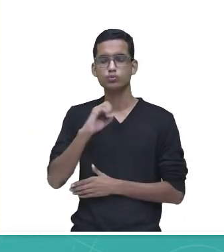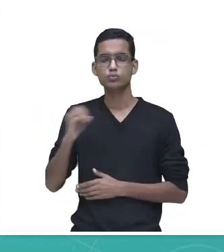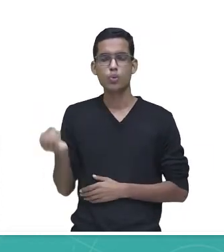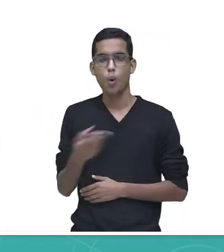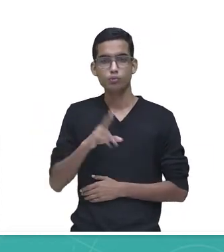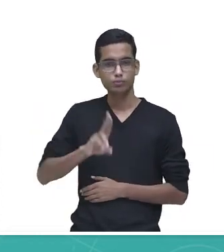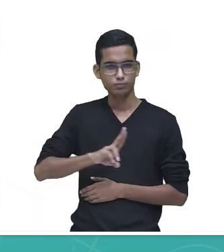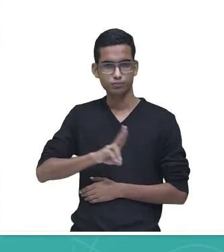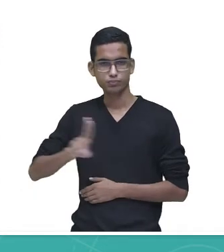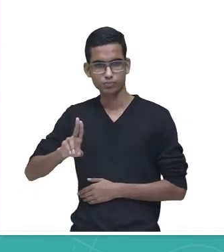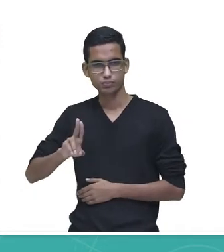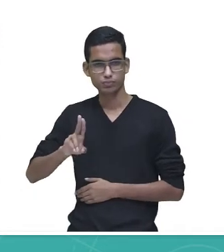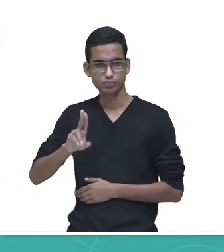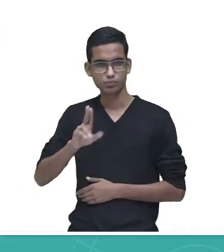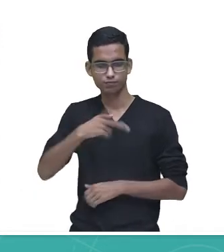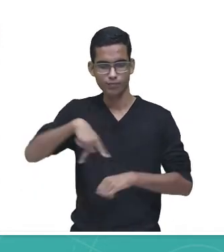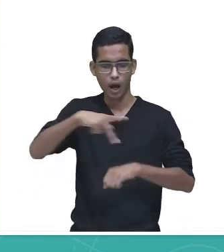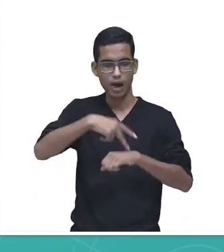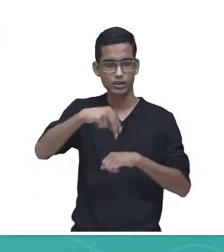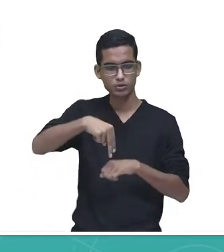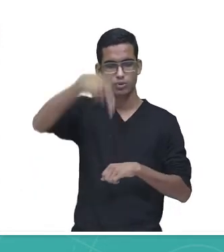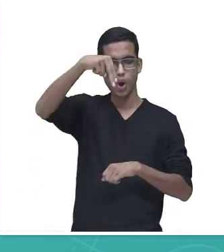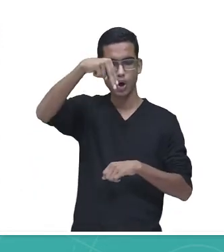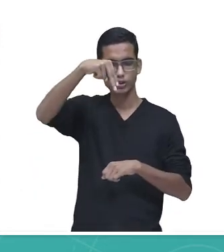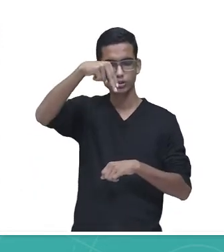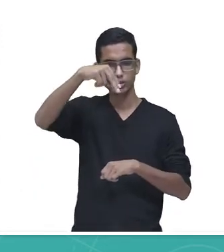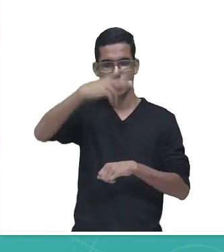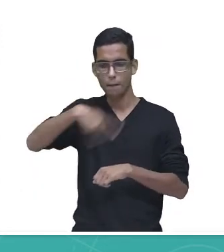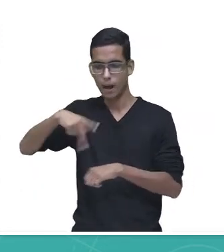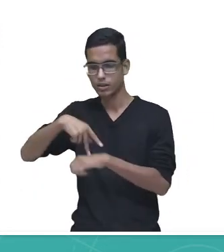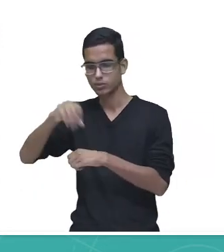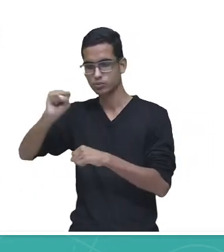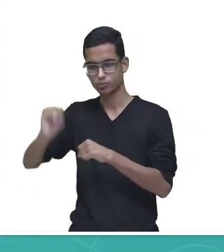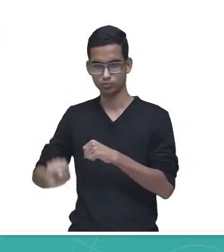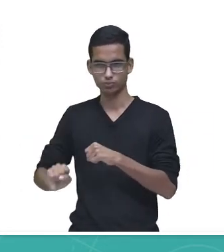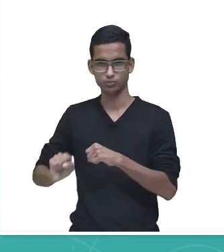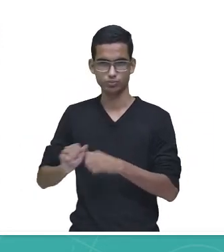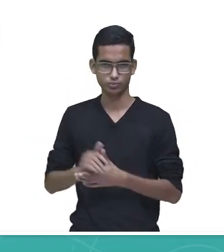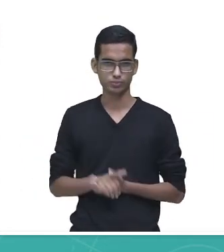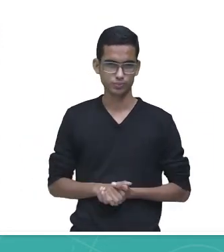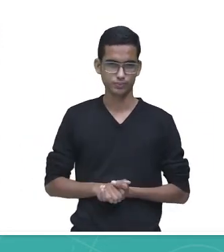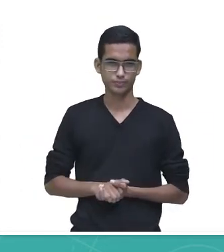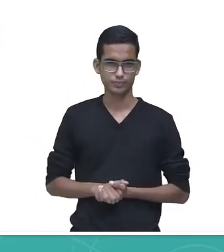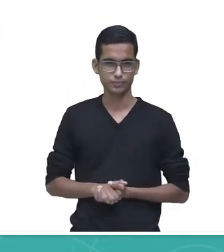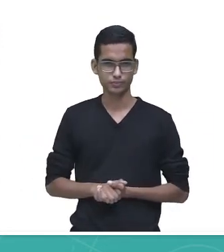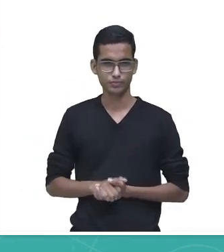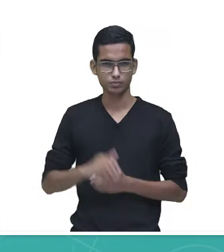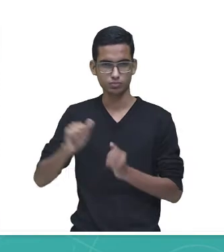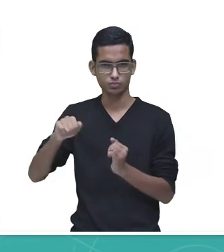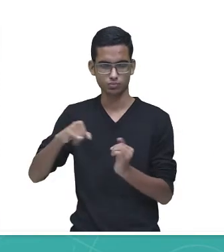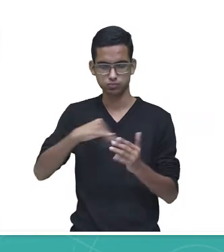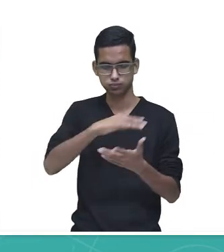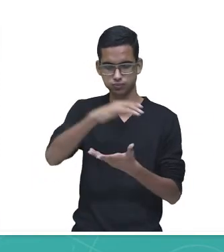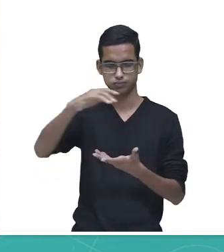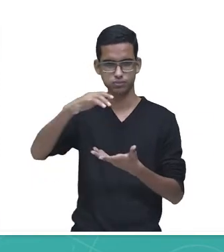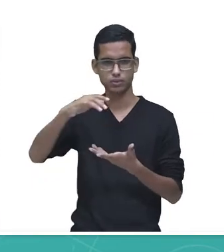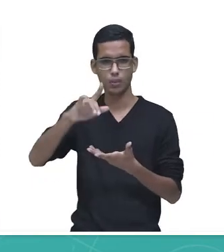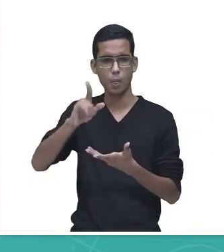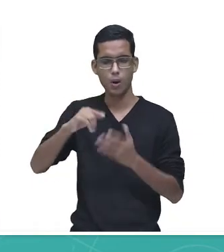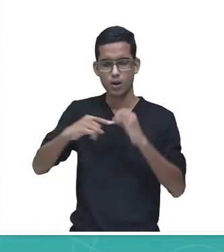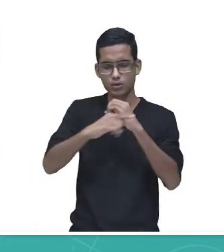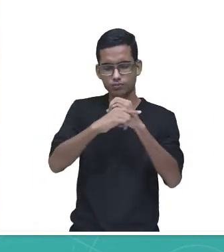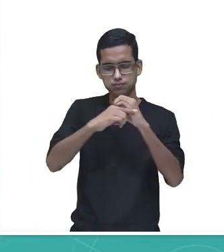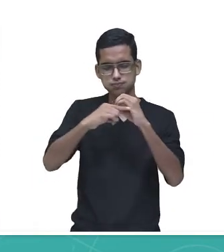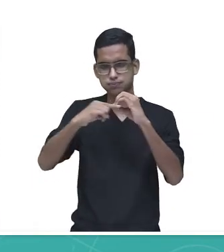norte e países do sul. São denominações mais neutras, ela não é uma separação pela linha do Equador, ela não